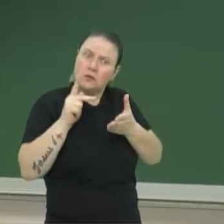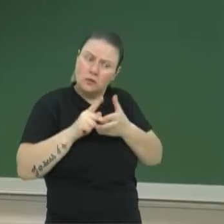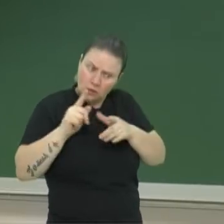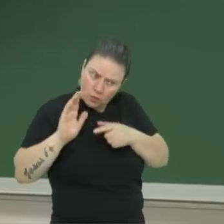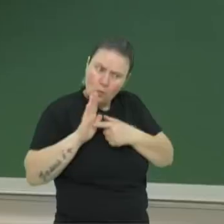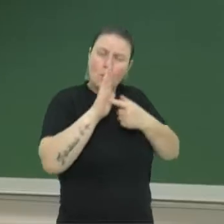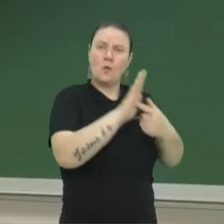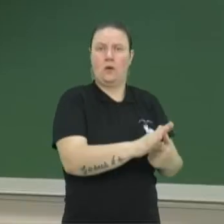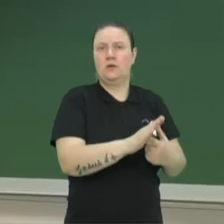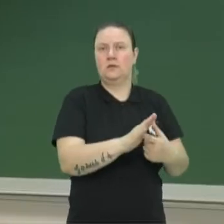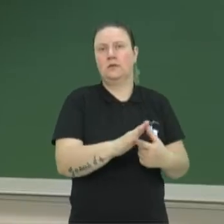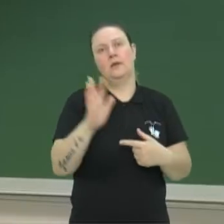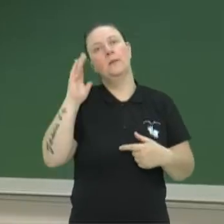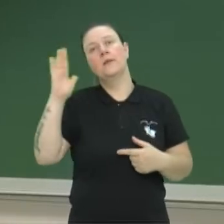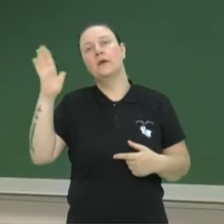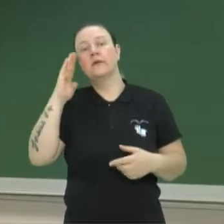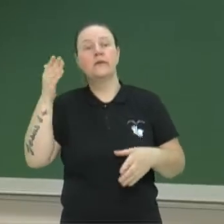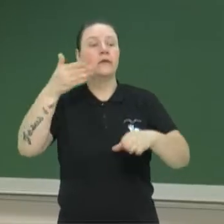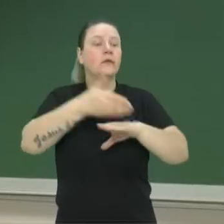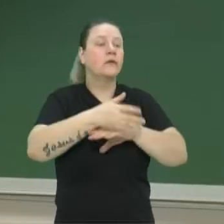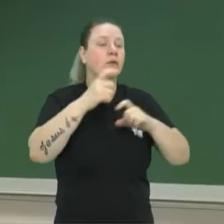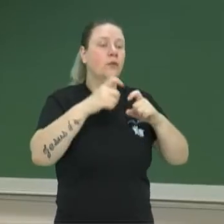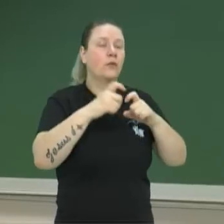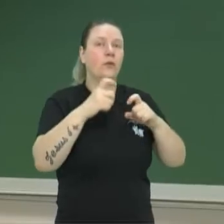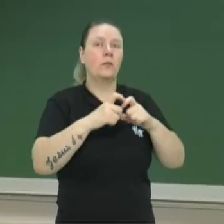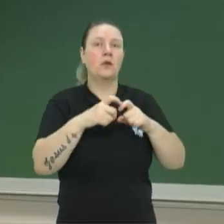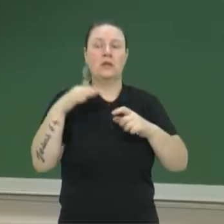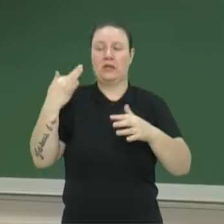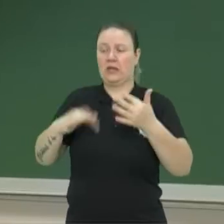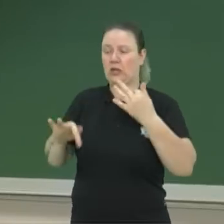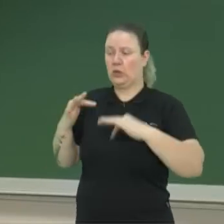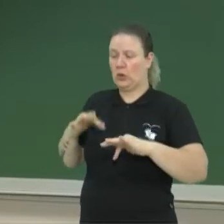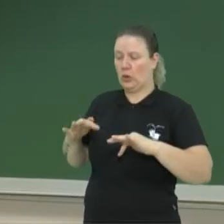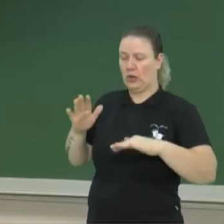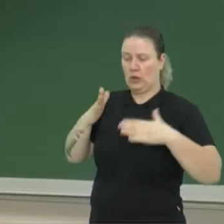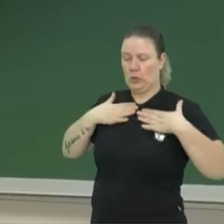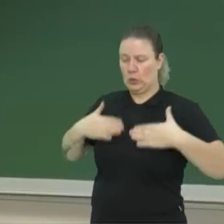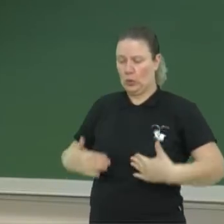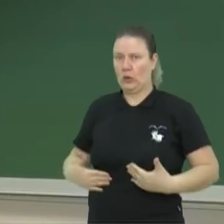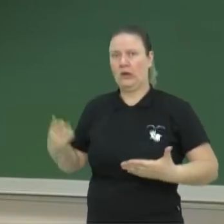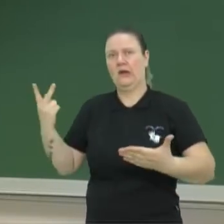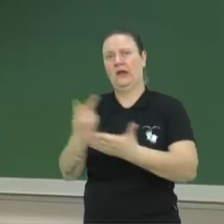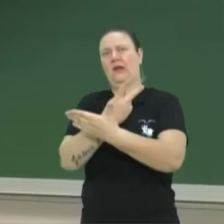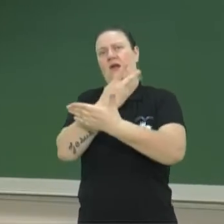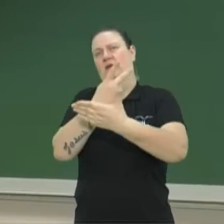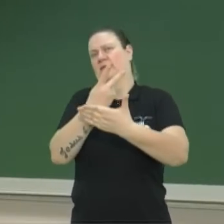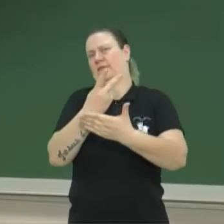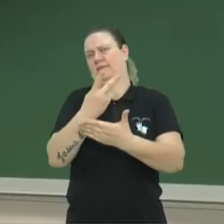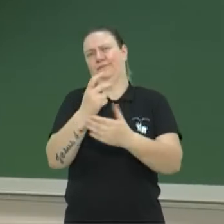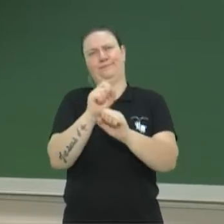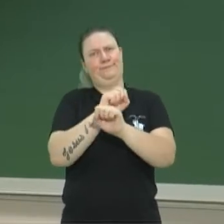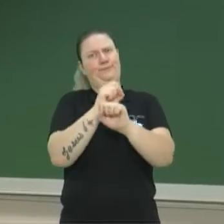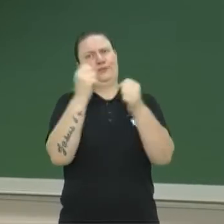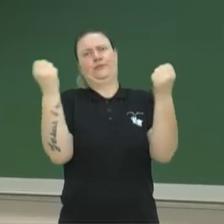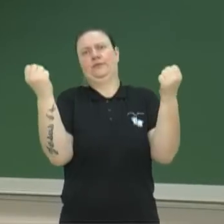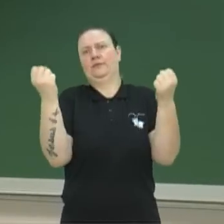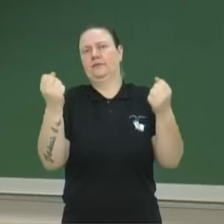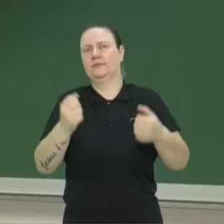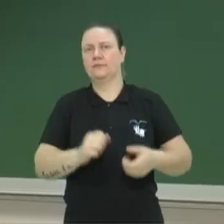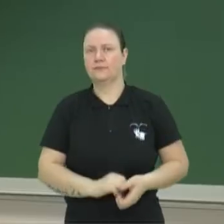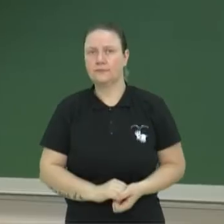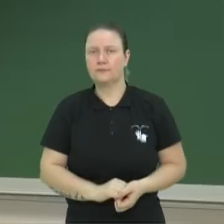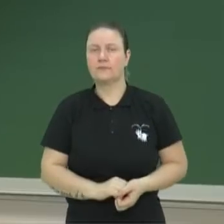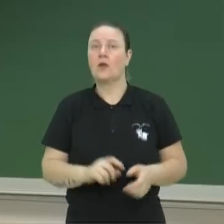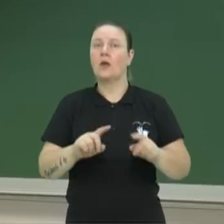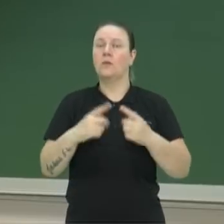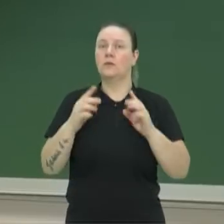né? Imagina ir ao médico e dizer que dói no lugar errado. Não pode, né? Isso é uma coisa totalmente absurda. Mas ao mesmo tempo